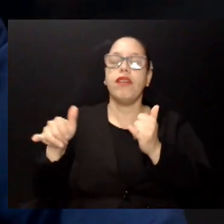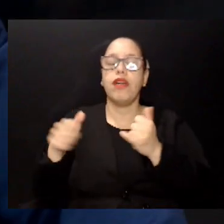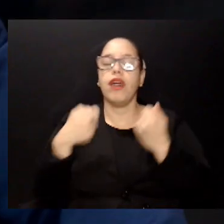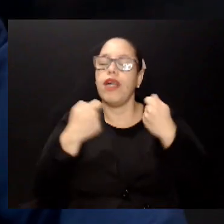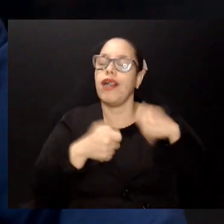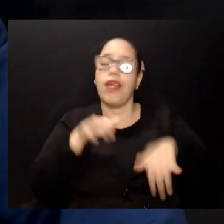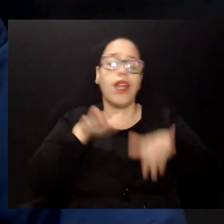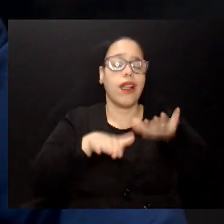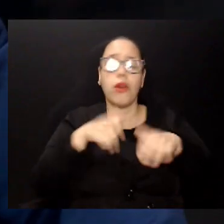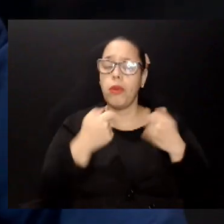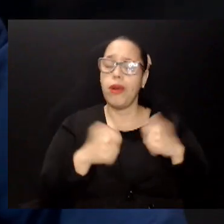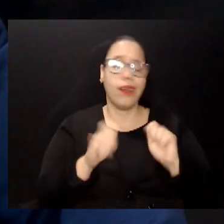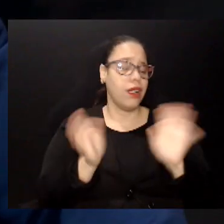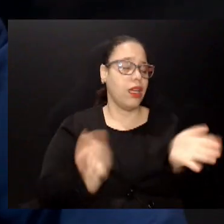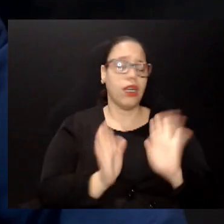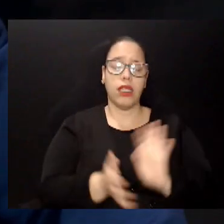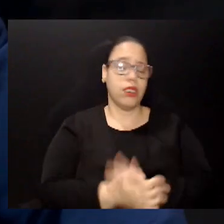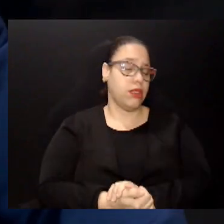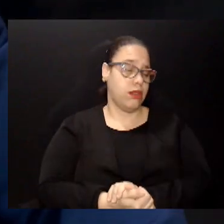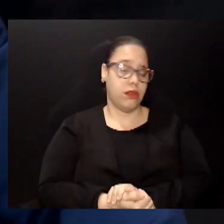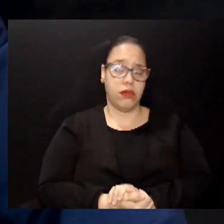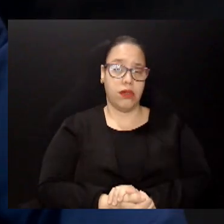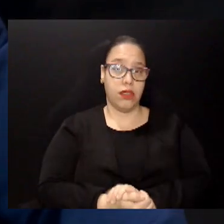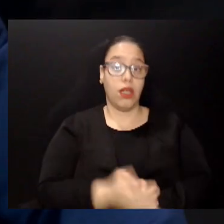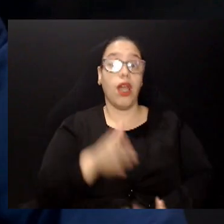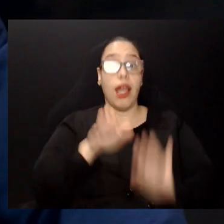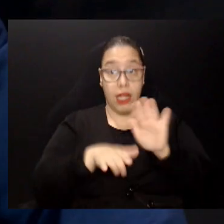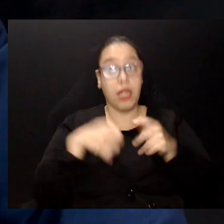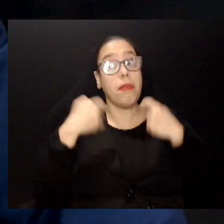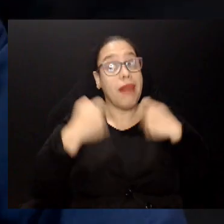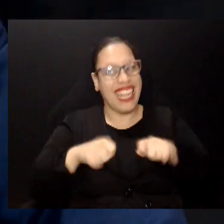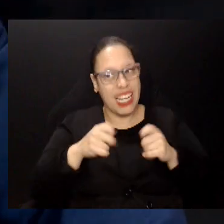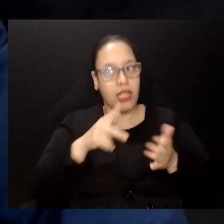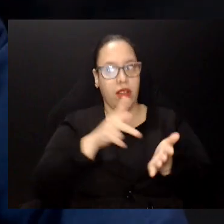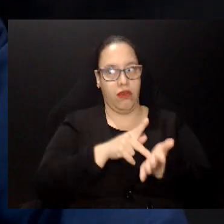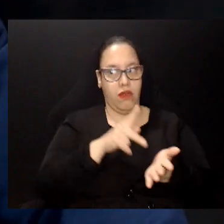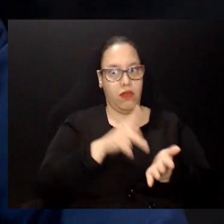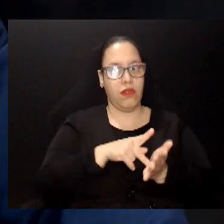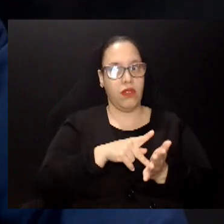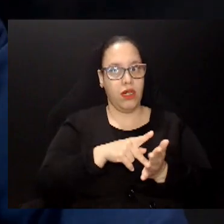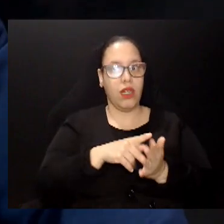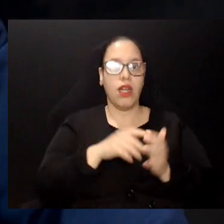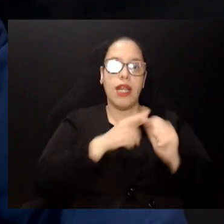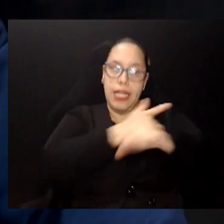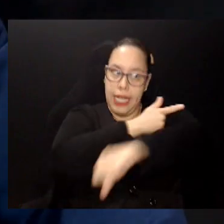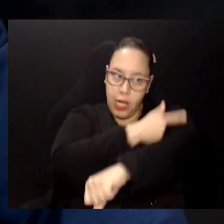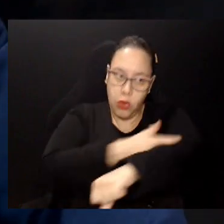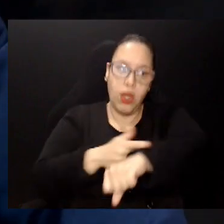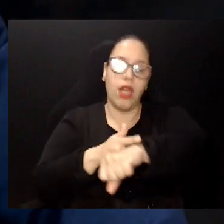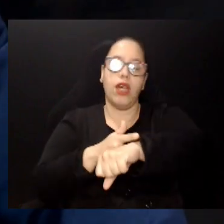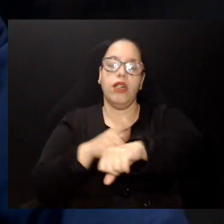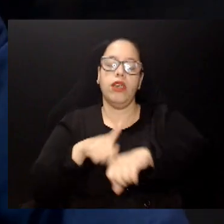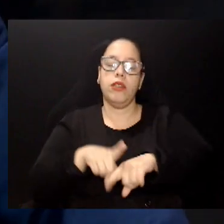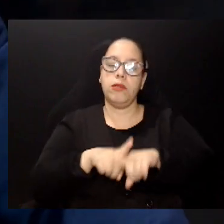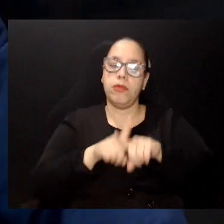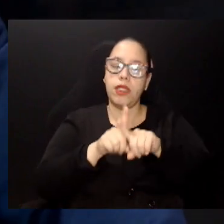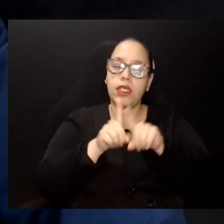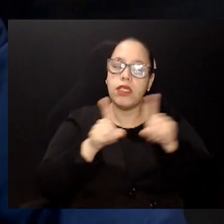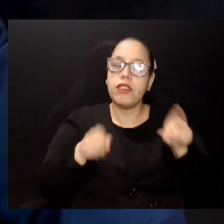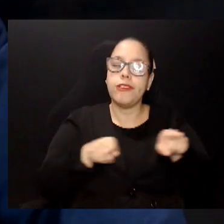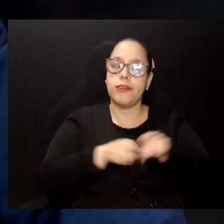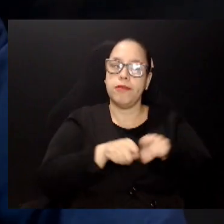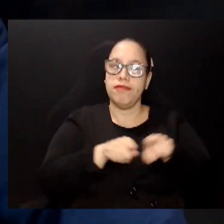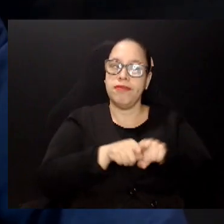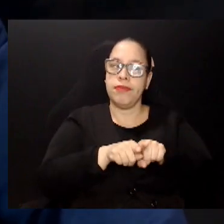Muitas vezes é necessário pedir desculpa, é necessário ser educado, né, mas educado também. Ser educado não